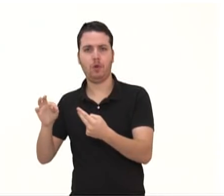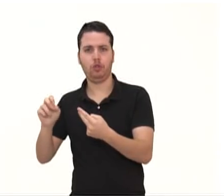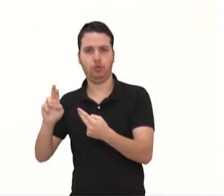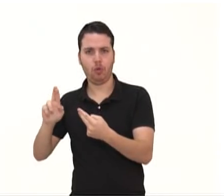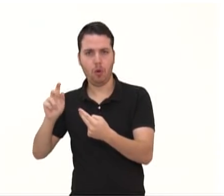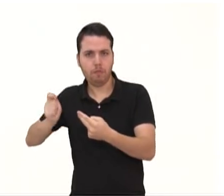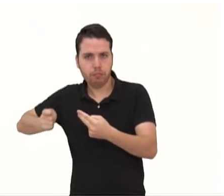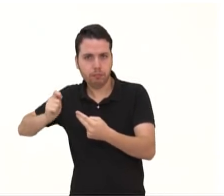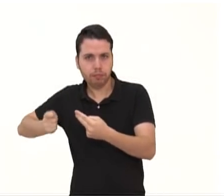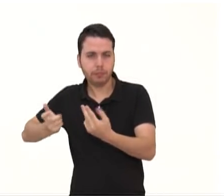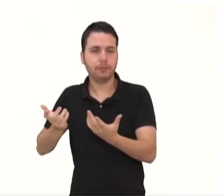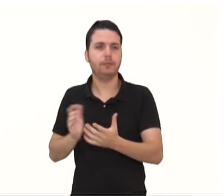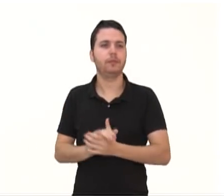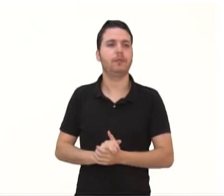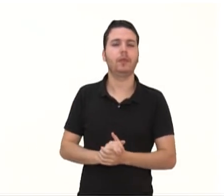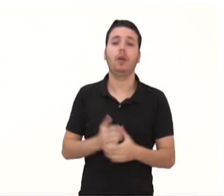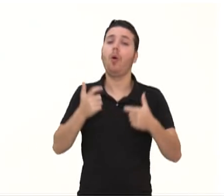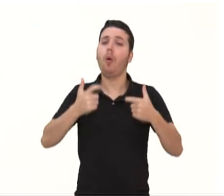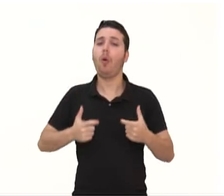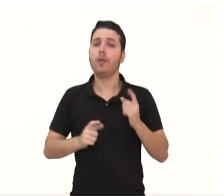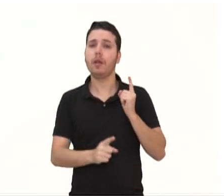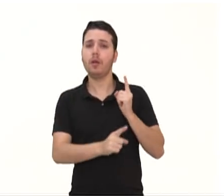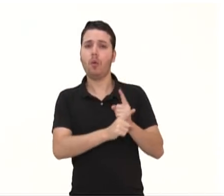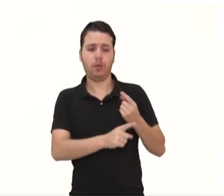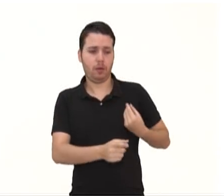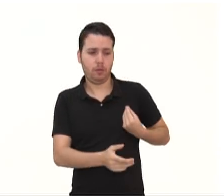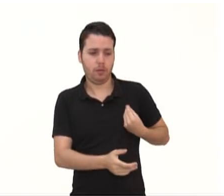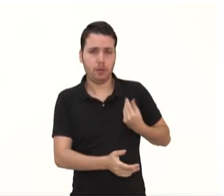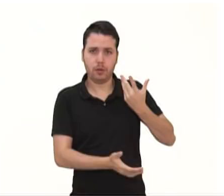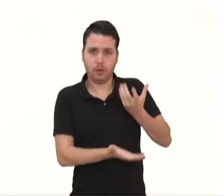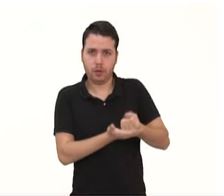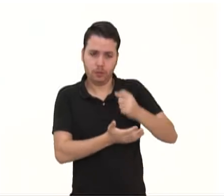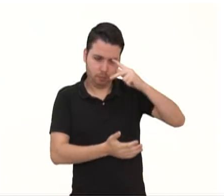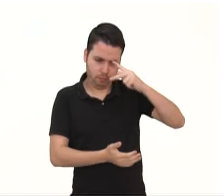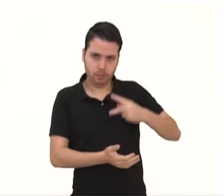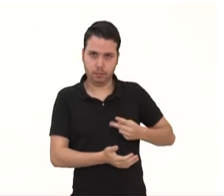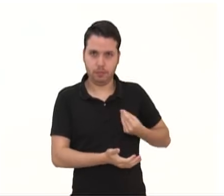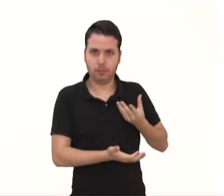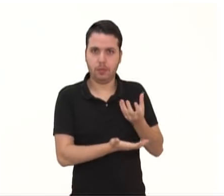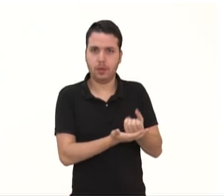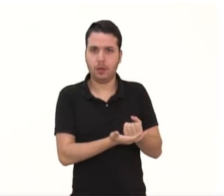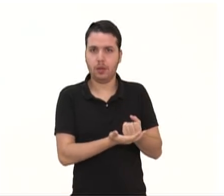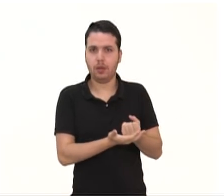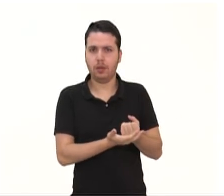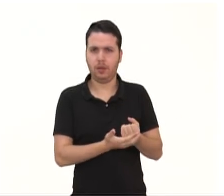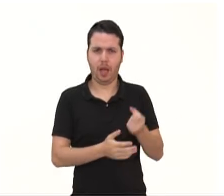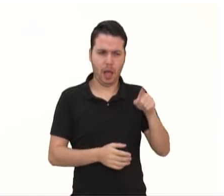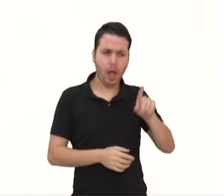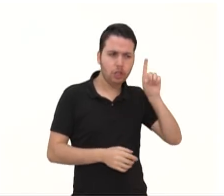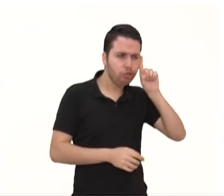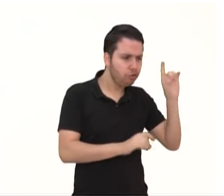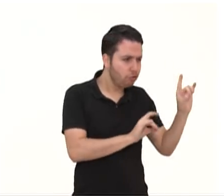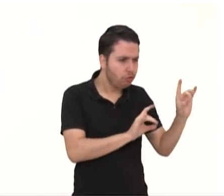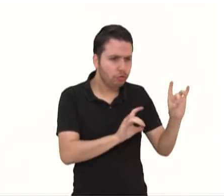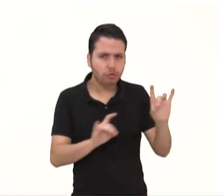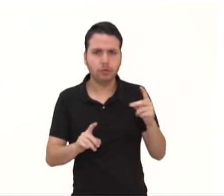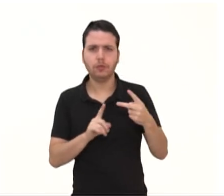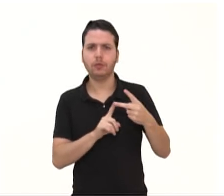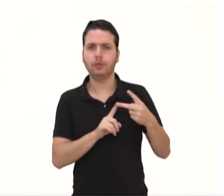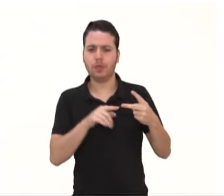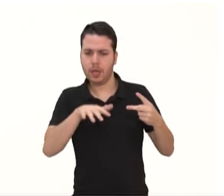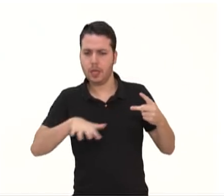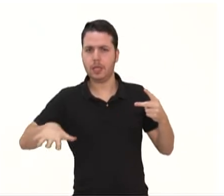nós encontramos, então, uma autobiografia? O que você acha? No dia a dia? Num